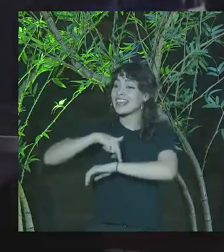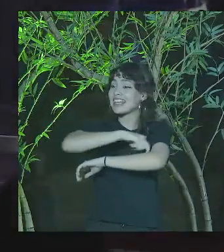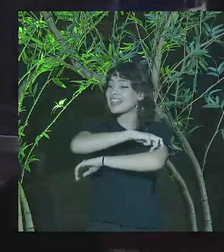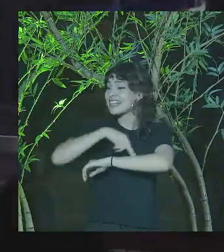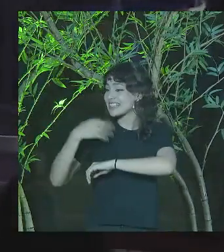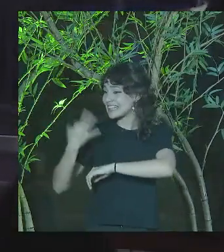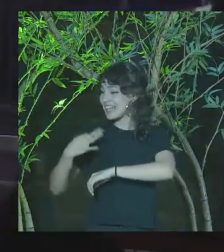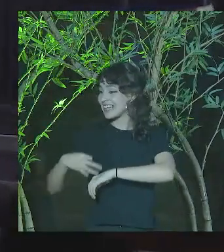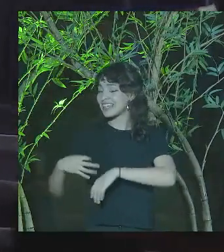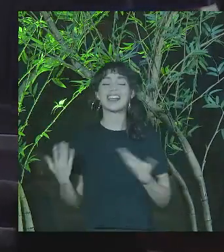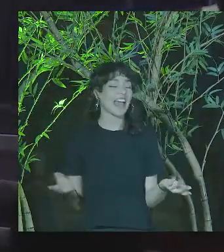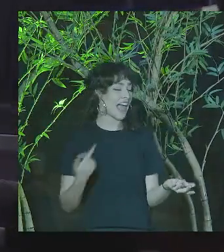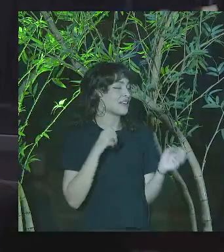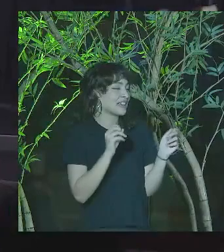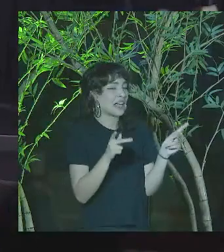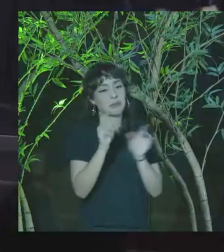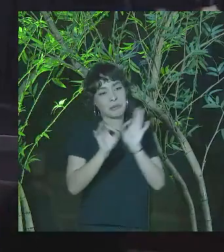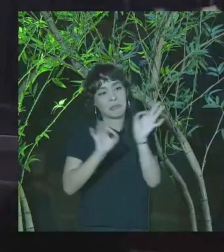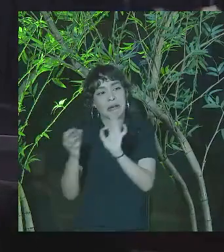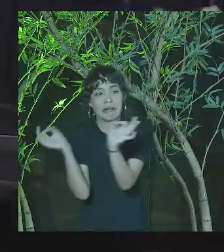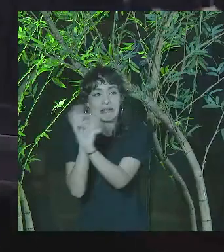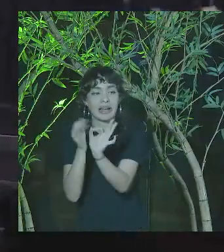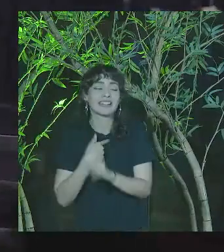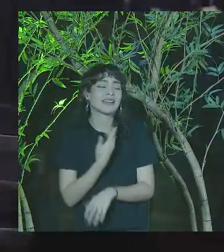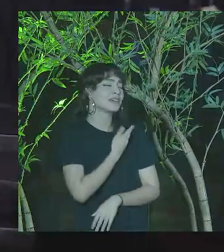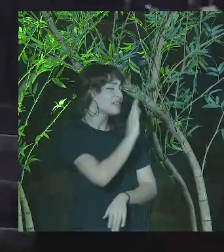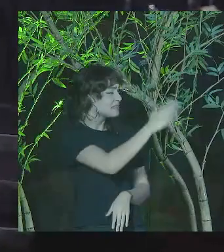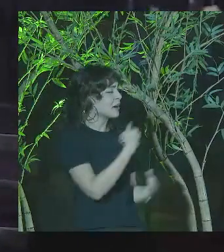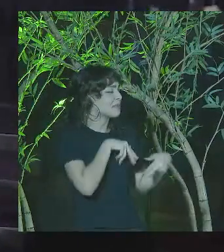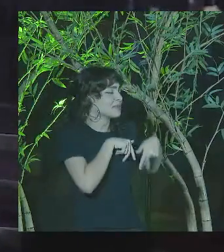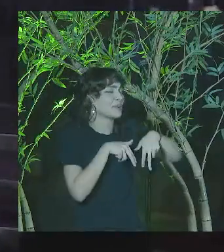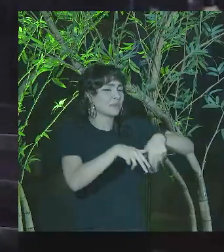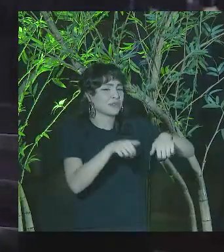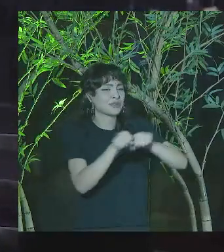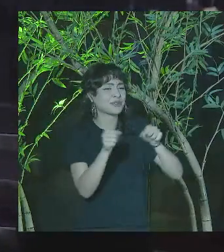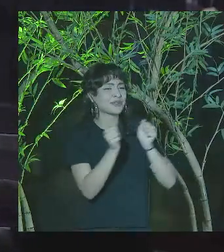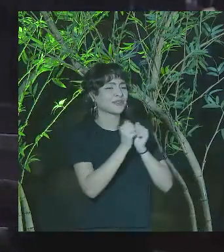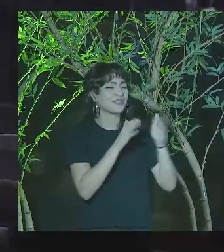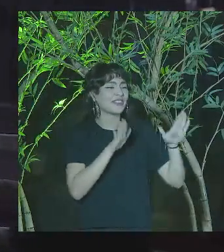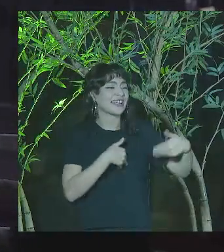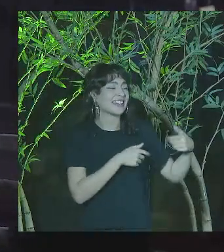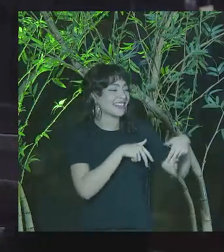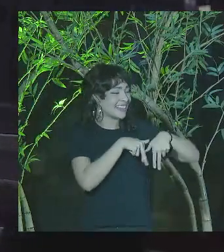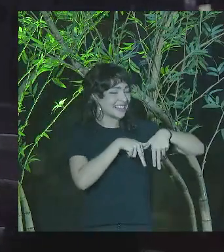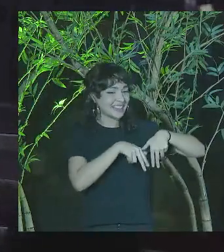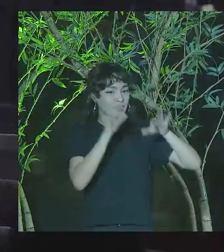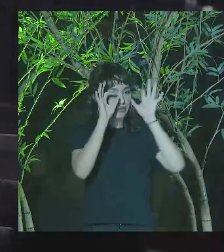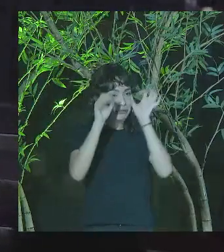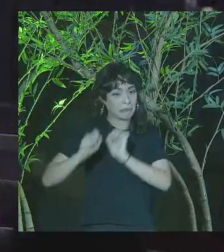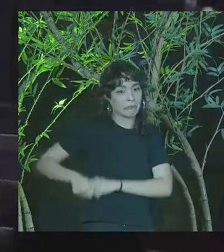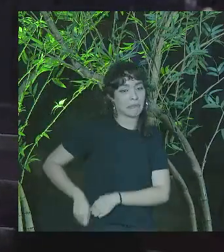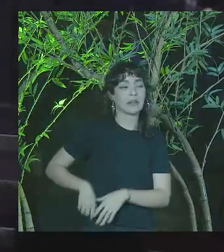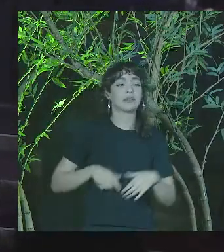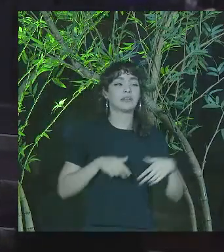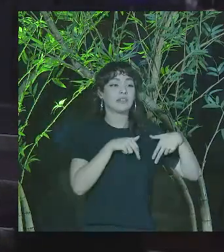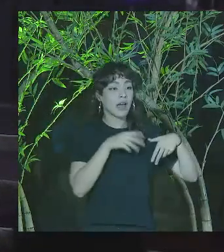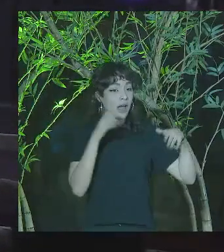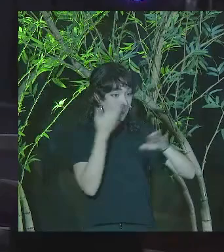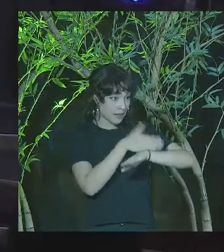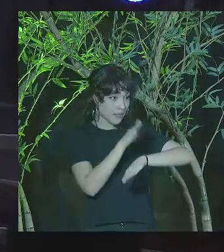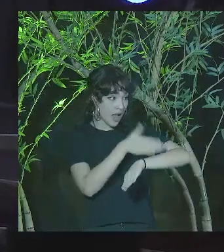meus, eu não preparei nada. Prepara. Amiga, vamos com a gente, vai. Prepara. Vou até tirar o óculos que eu não vou tropeçar.